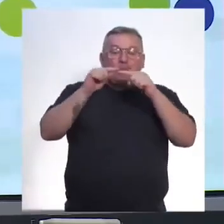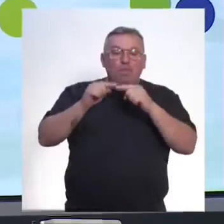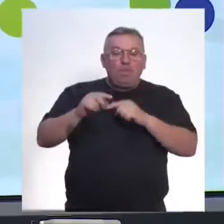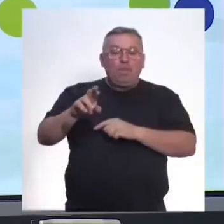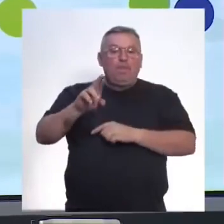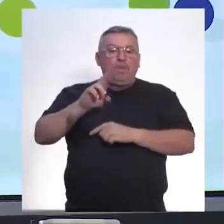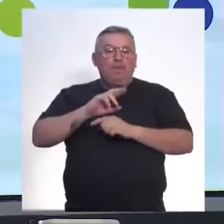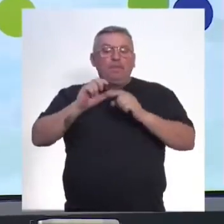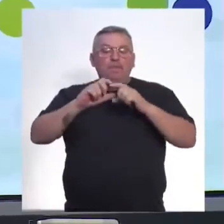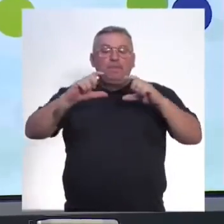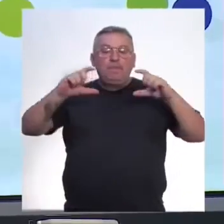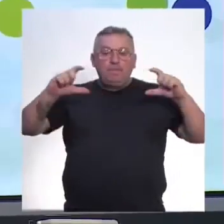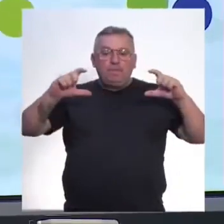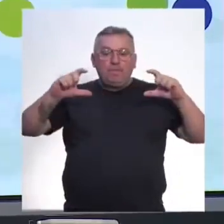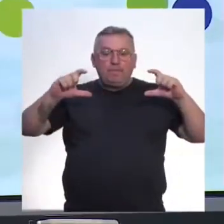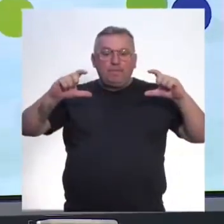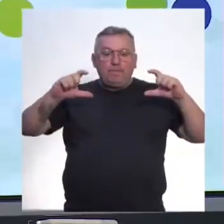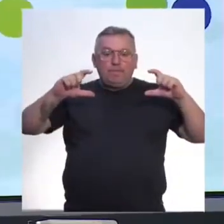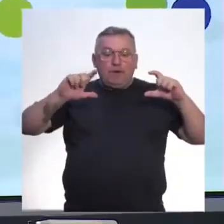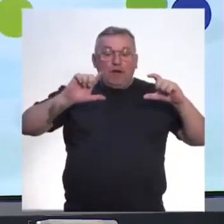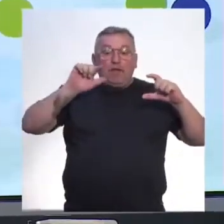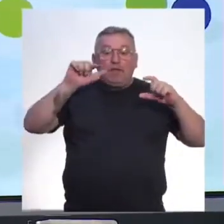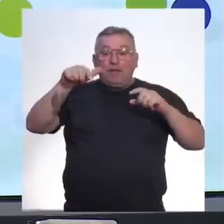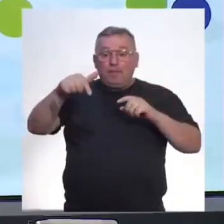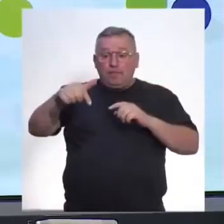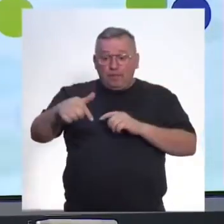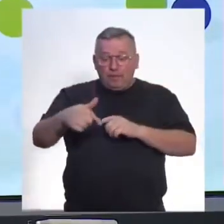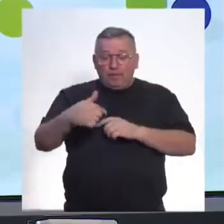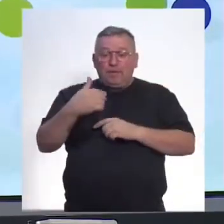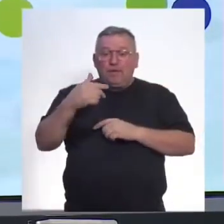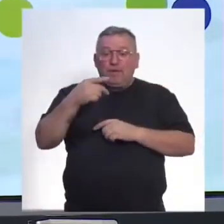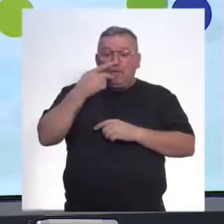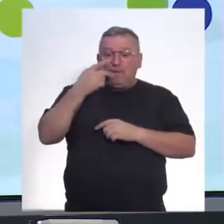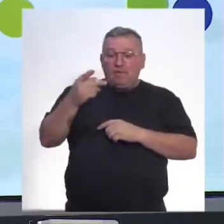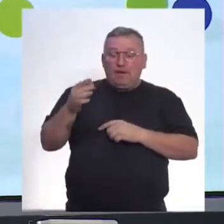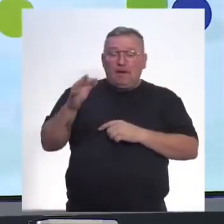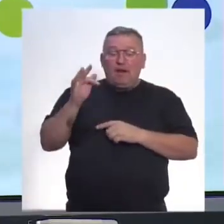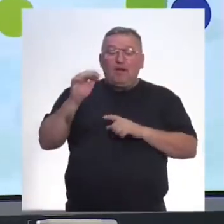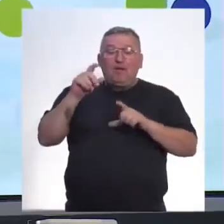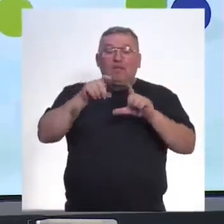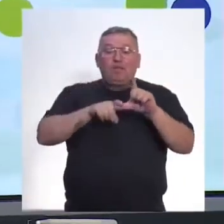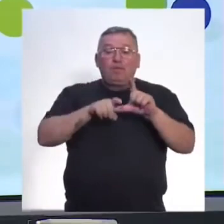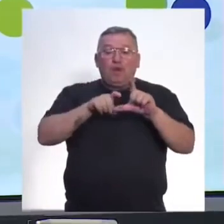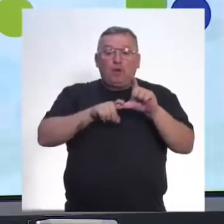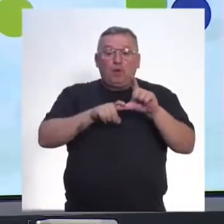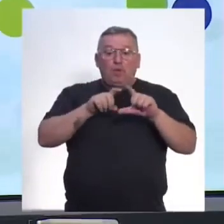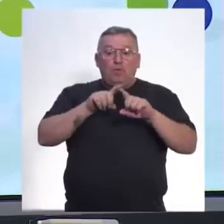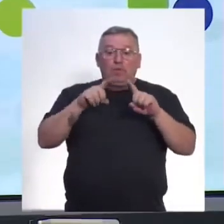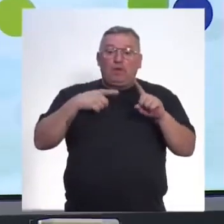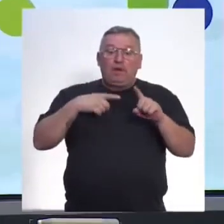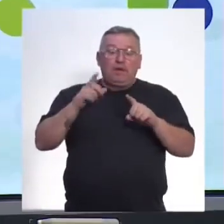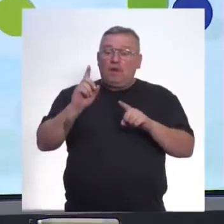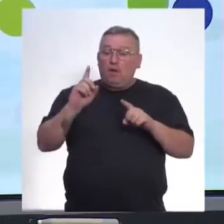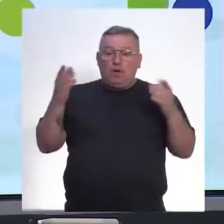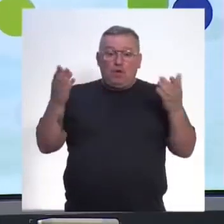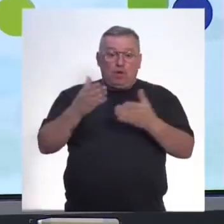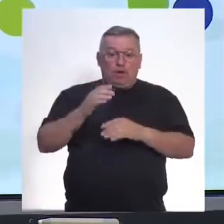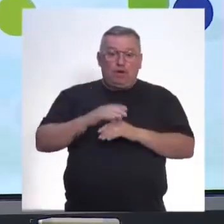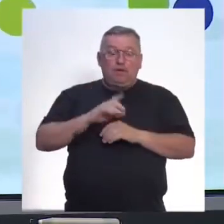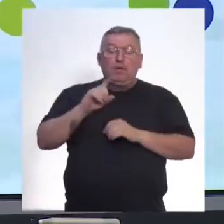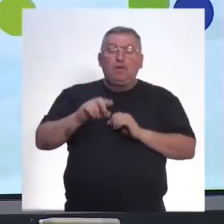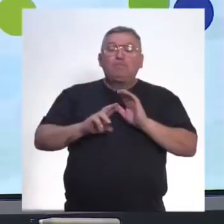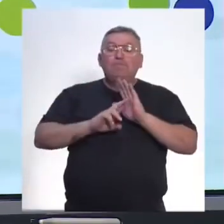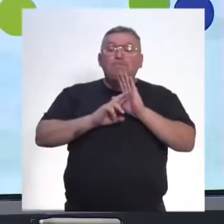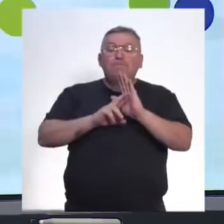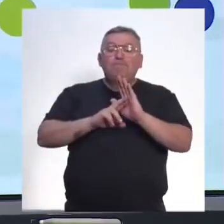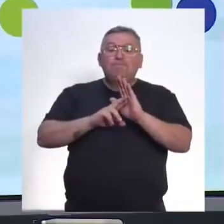resultados dessa equação, tá? Mais tarde, né, Jonas, chamaremos até de função, mas não nesse momento, com a ideia da